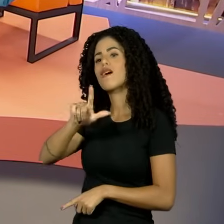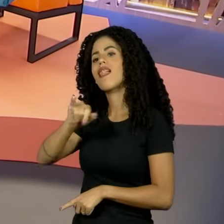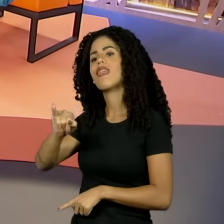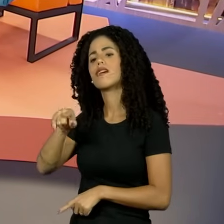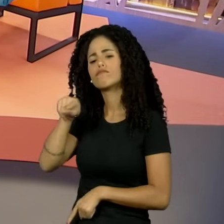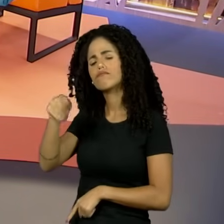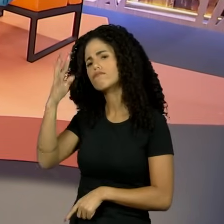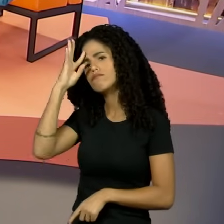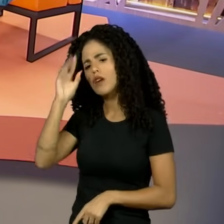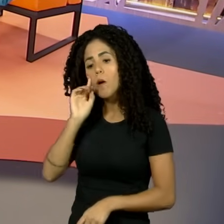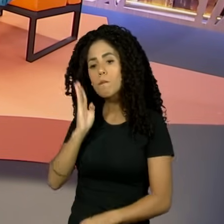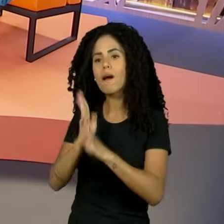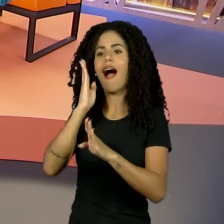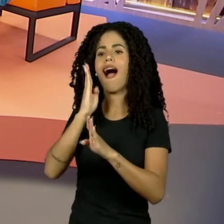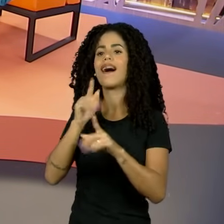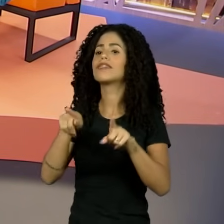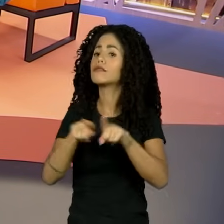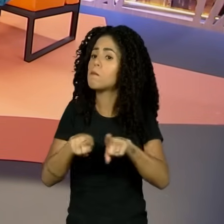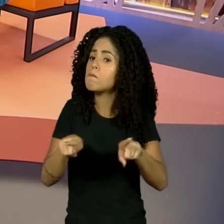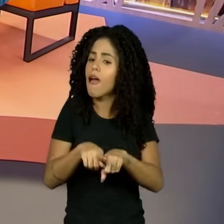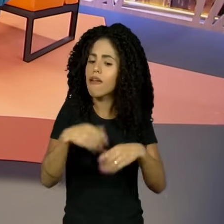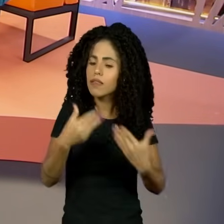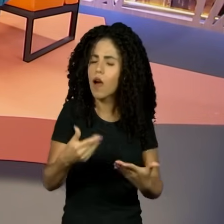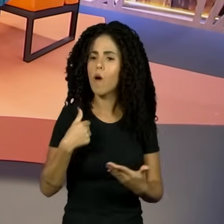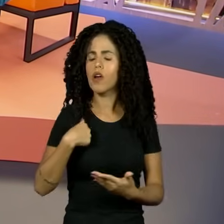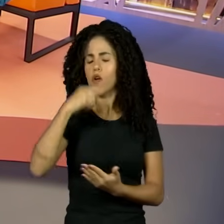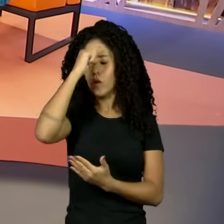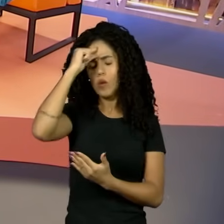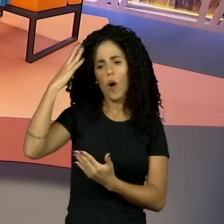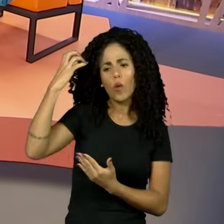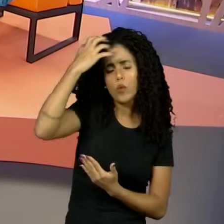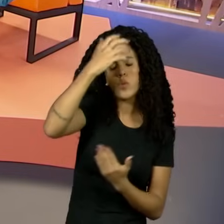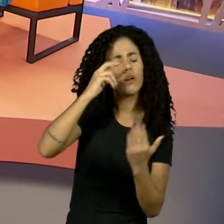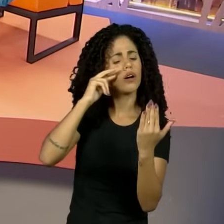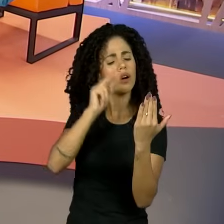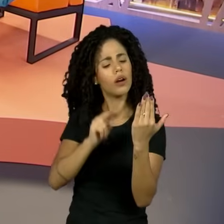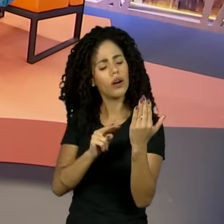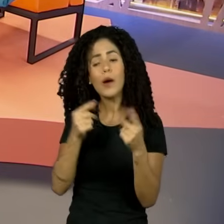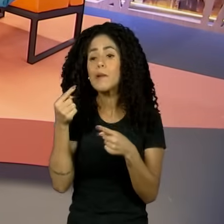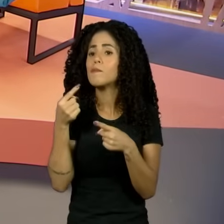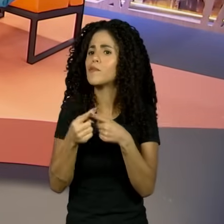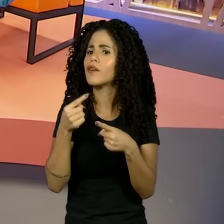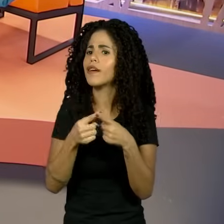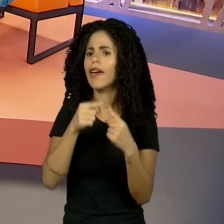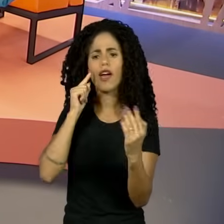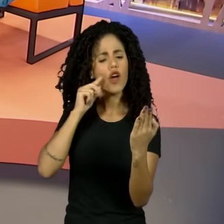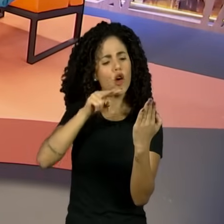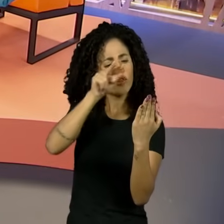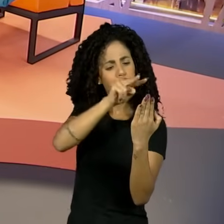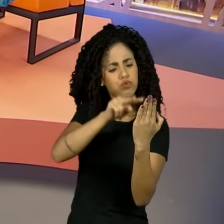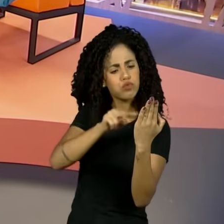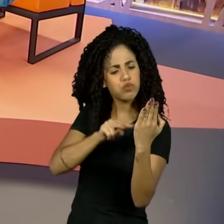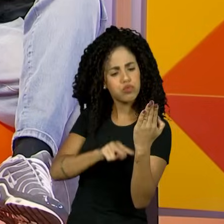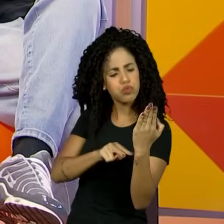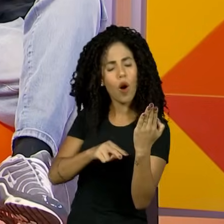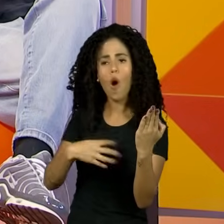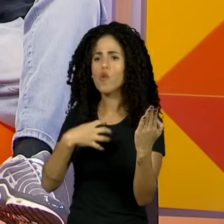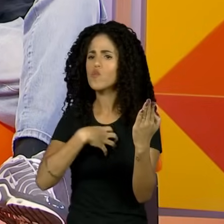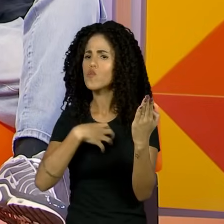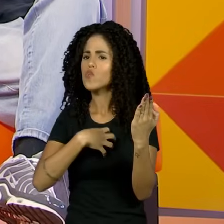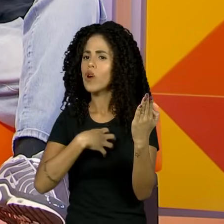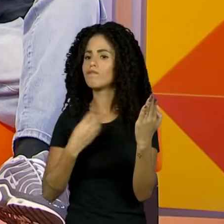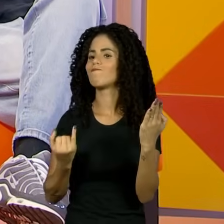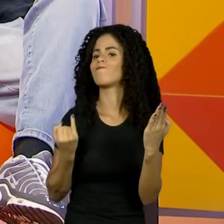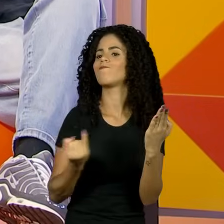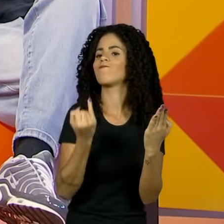eu descobri Gonzalez. E para mim foi um choque ler a Gonzalez, porque ela escreve com muita marca da oralidade. Mas